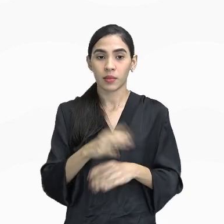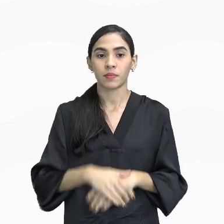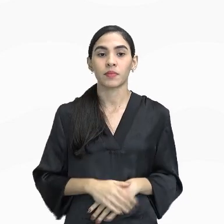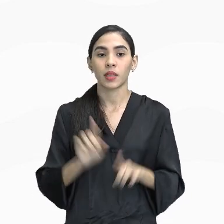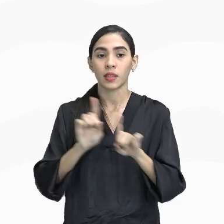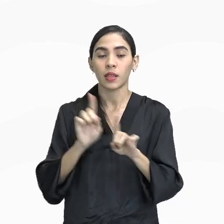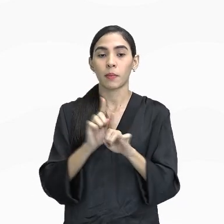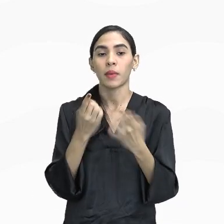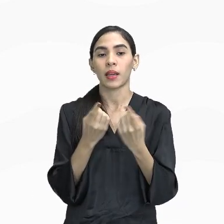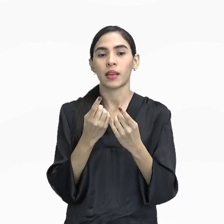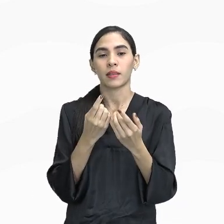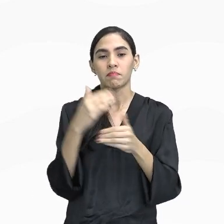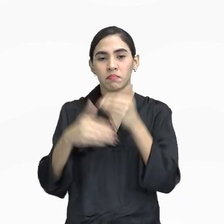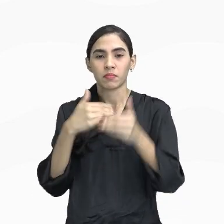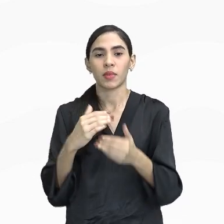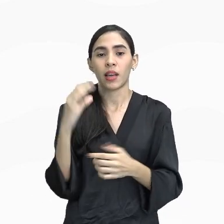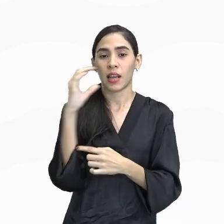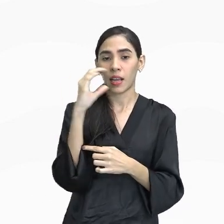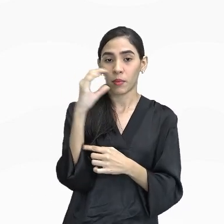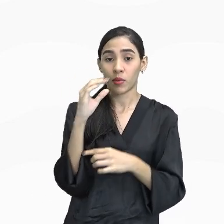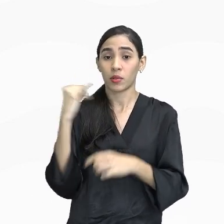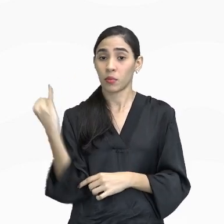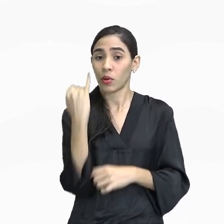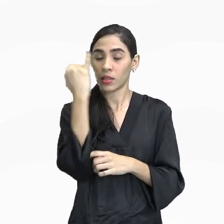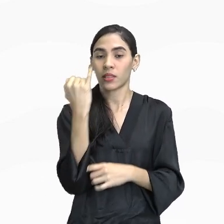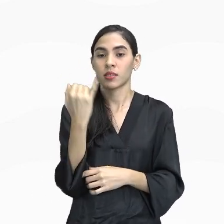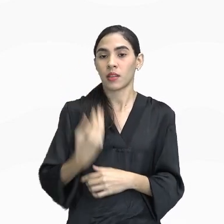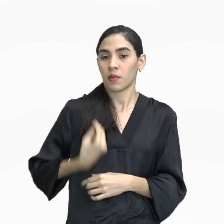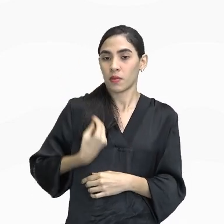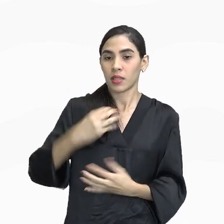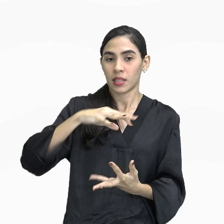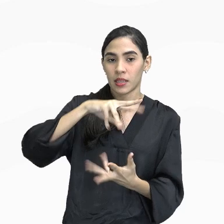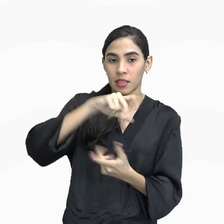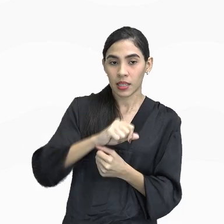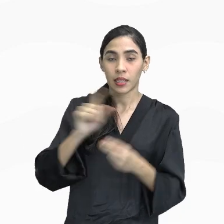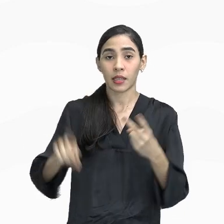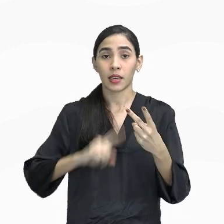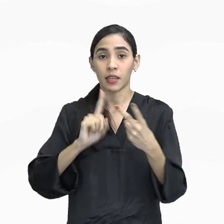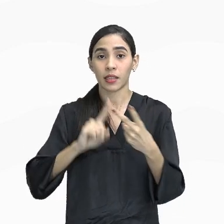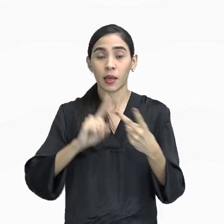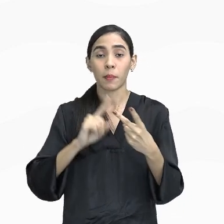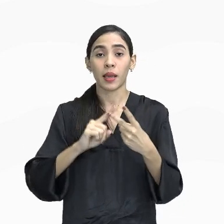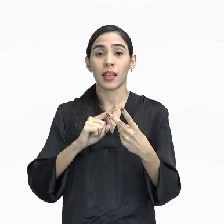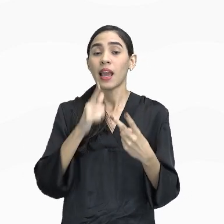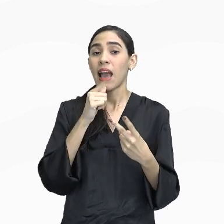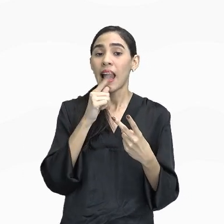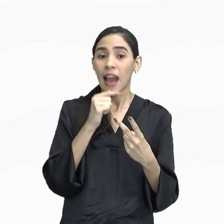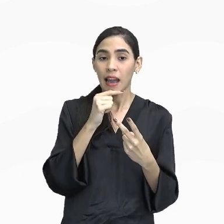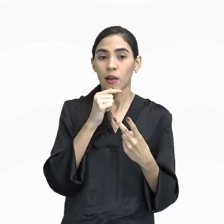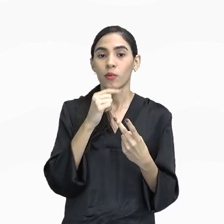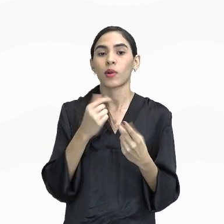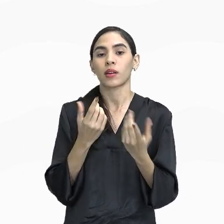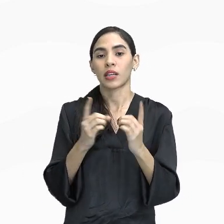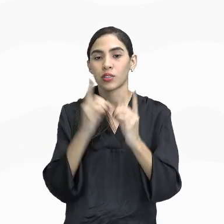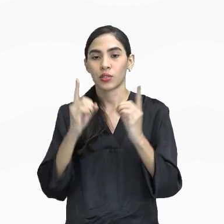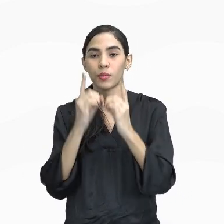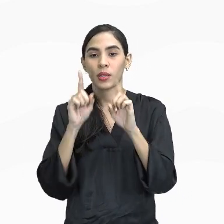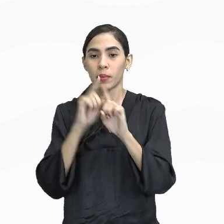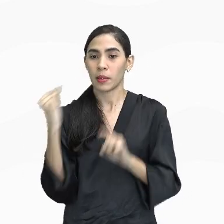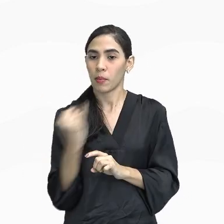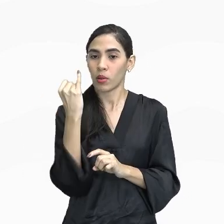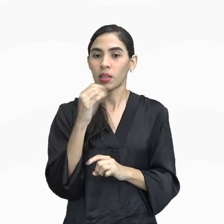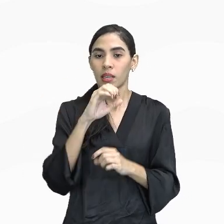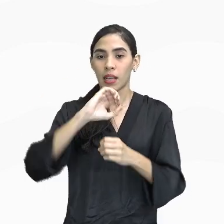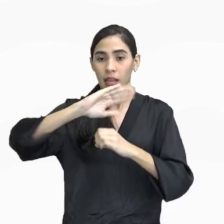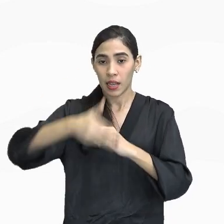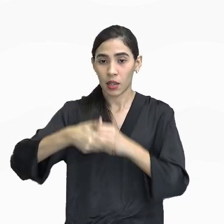do carbono, importância para a vida na Terra, ciclo da água, dinâmica e importância ecológica,